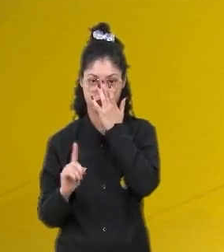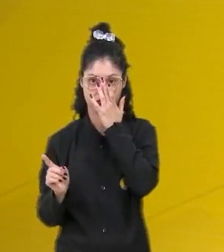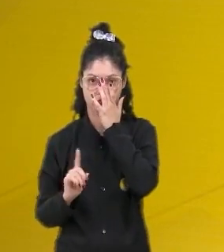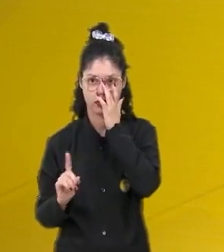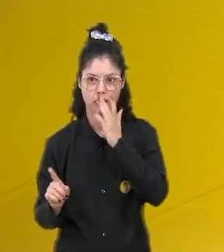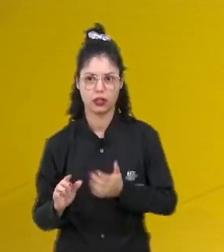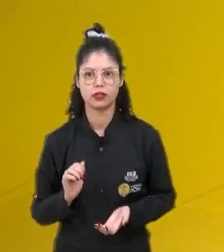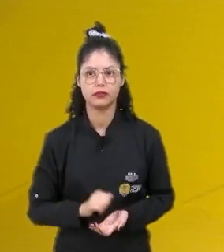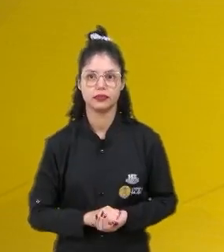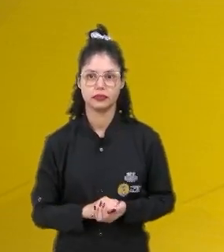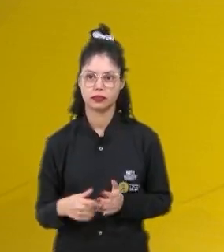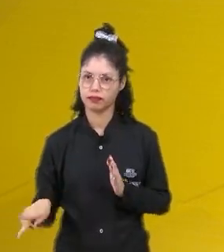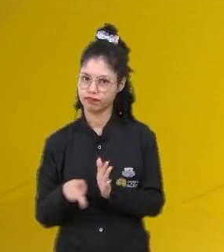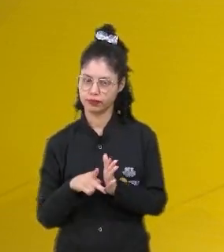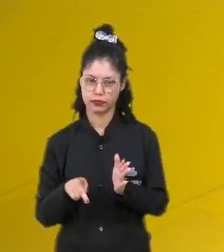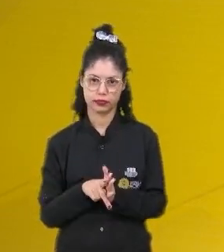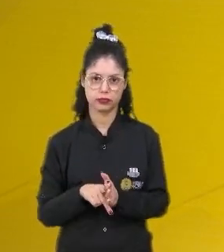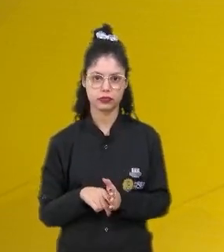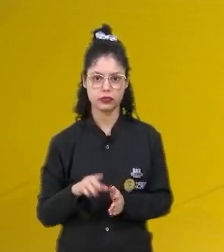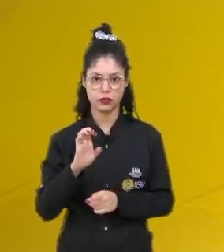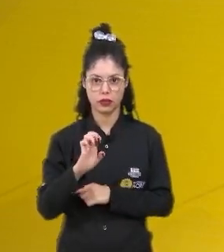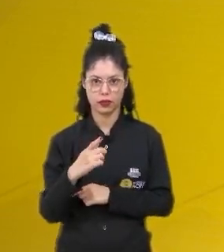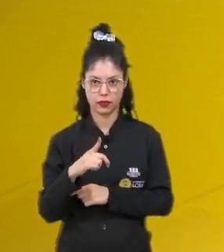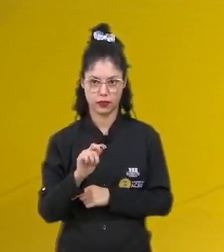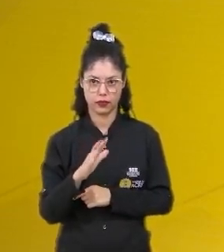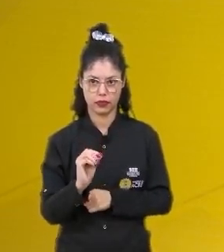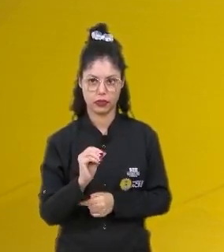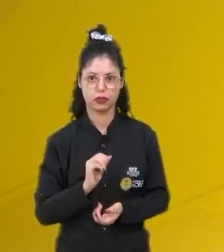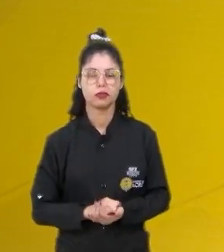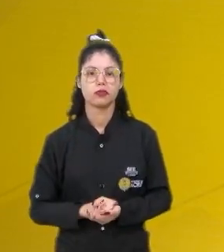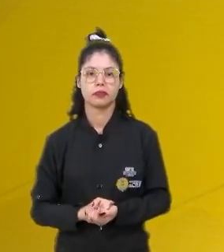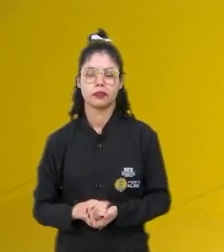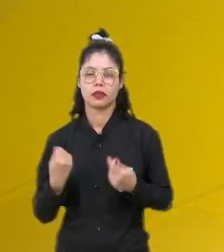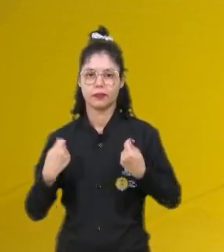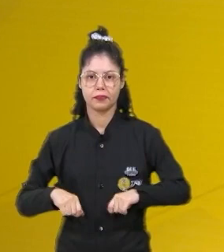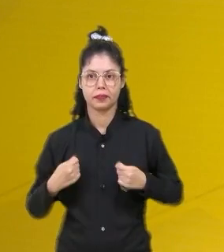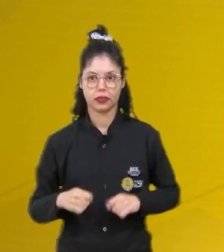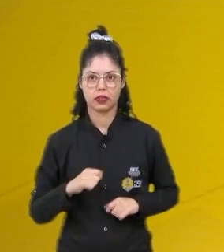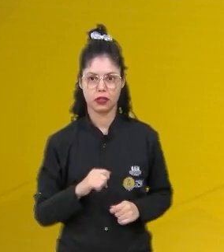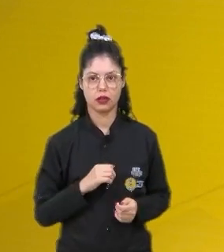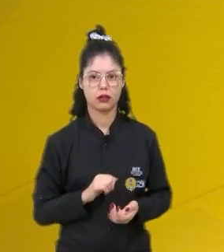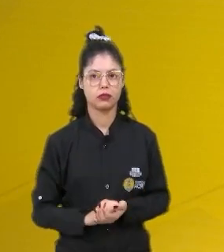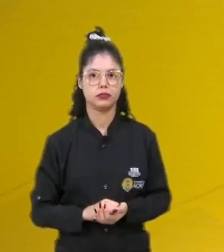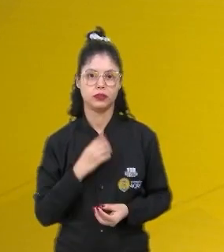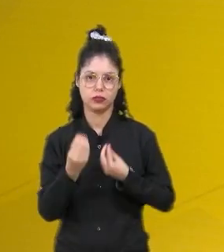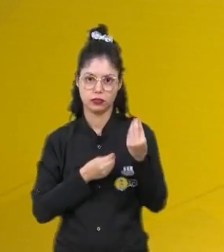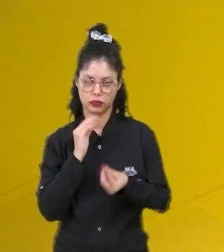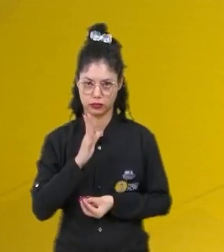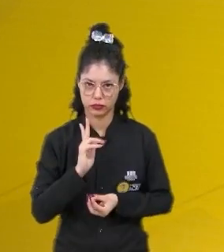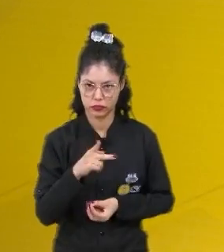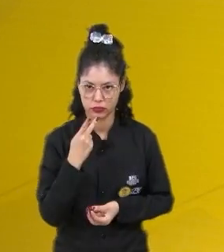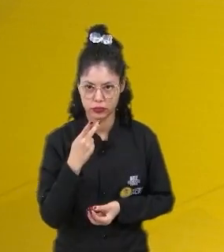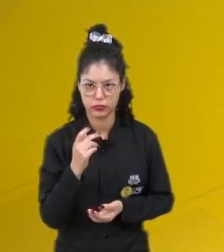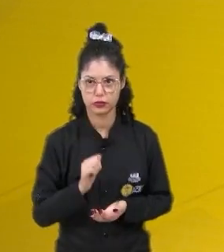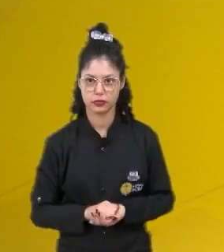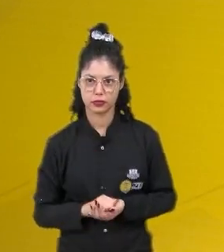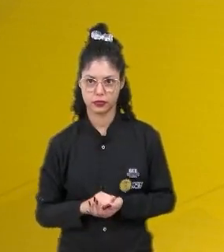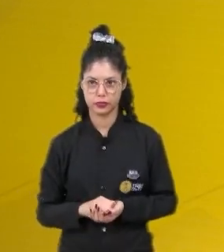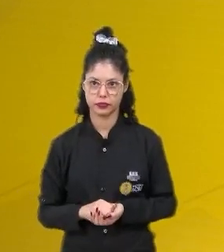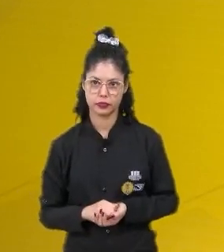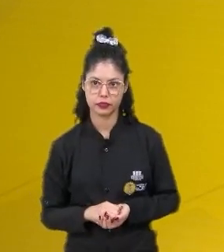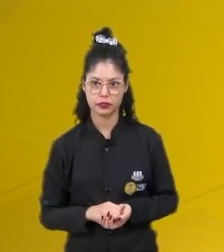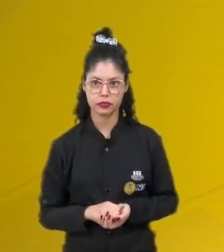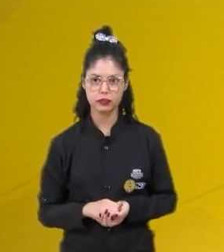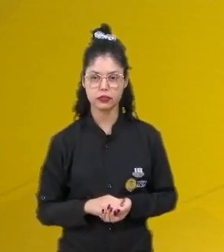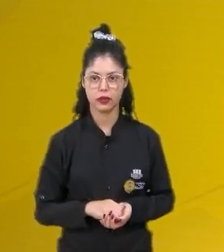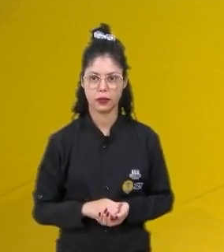Não se propaga no espaço, tá? O som, ele precisa de um meio para se propagar. Como eu já falei, o som ele é o quê?